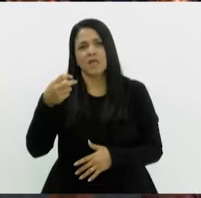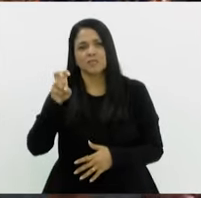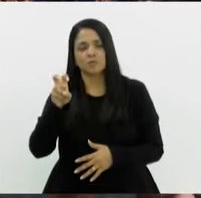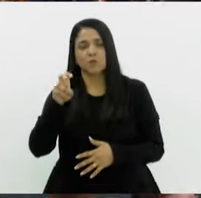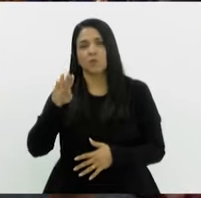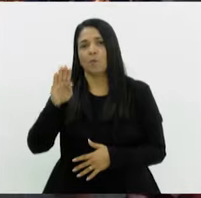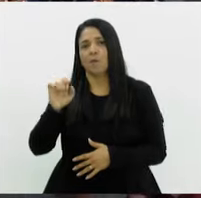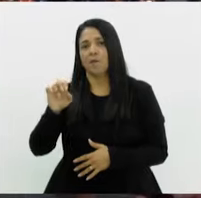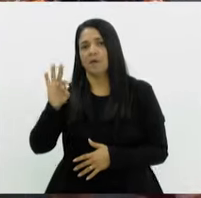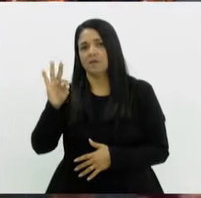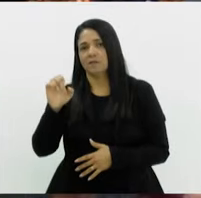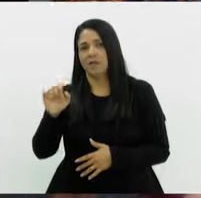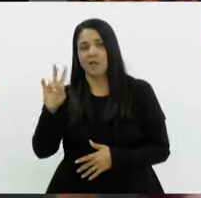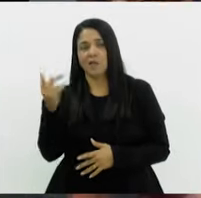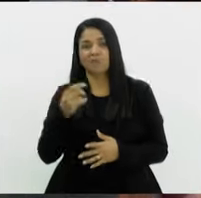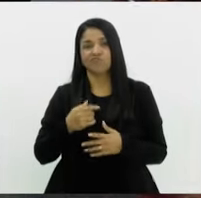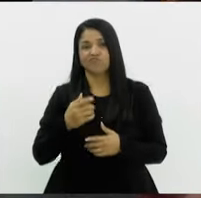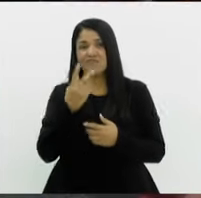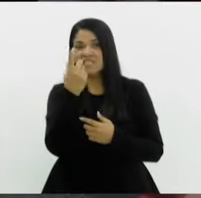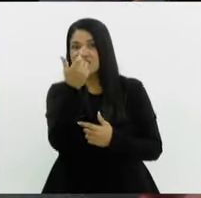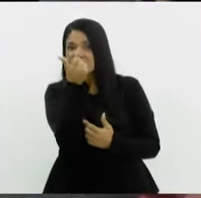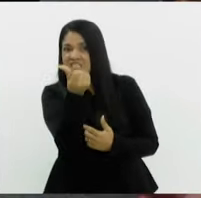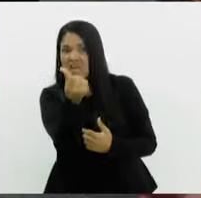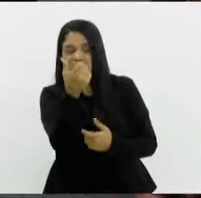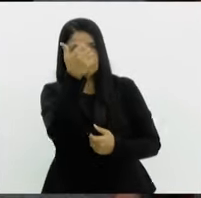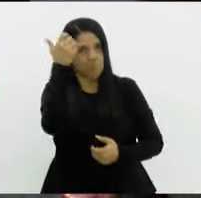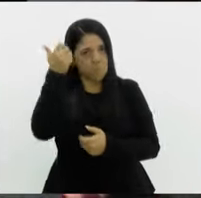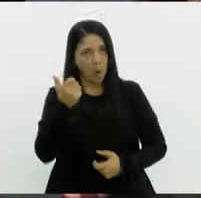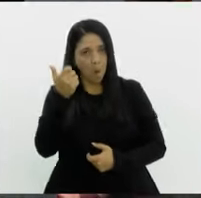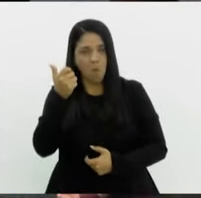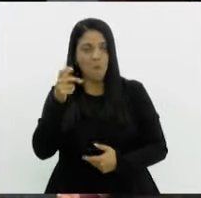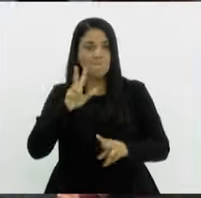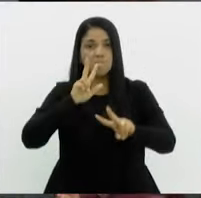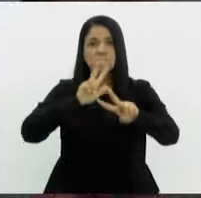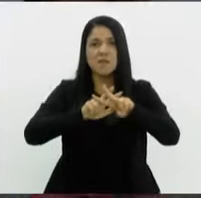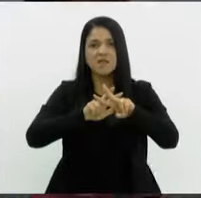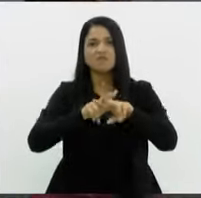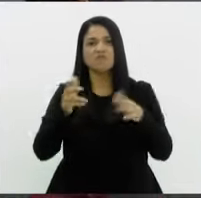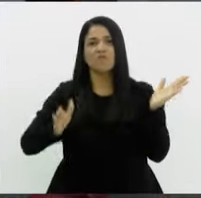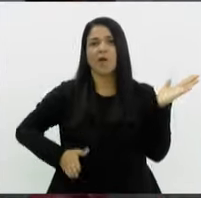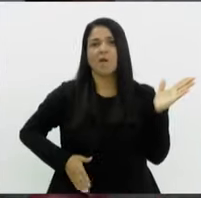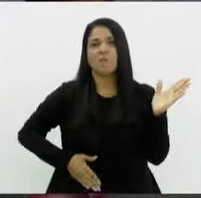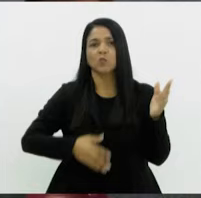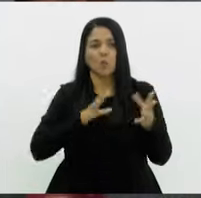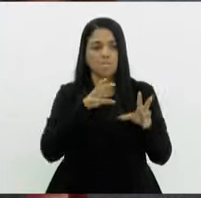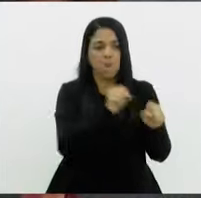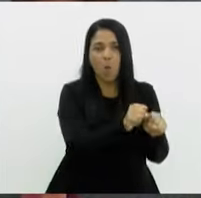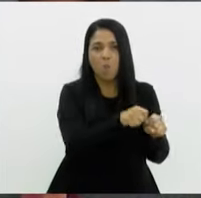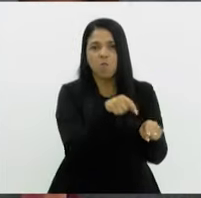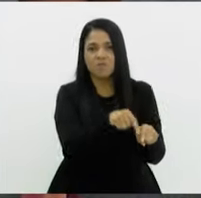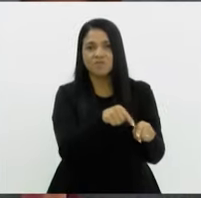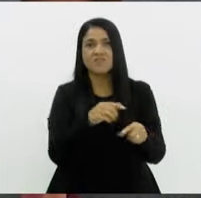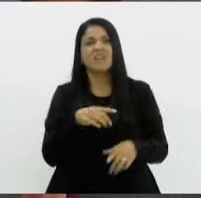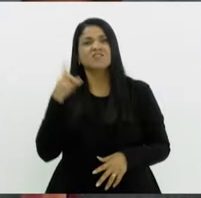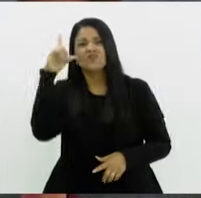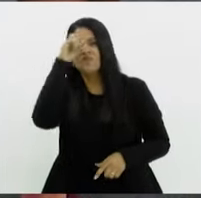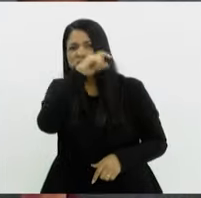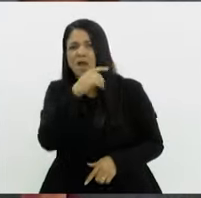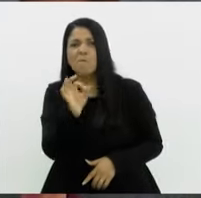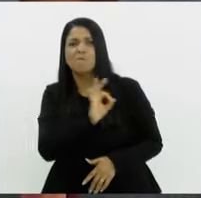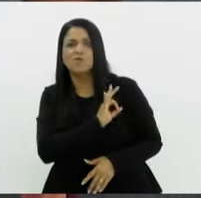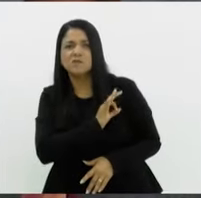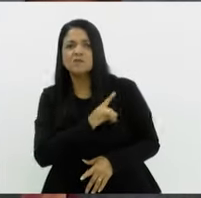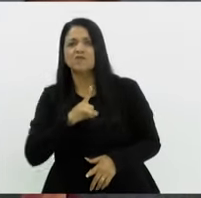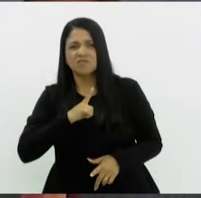6 fuzis que foram presos com 6 elementos. Vocês viram a dificuldade que aqueles policiais tiveram para poder retirar